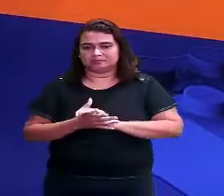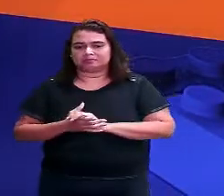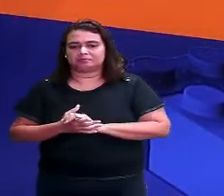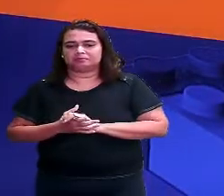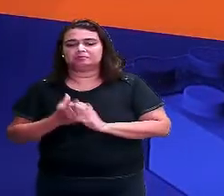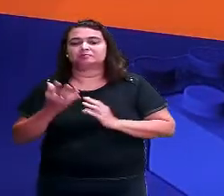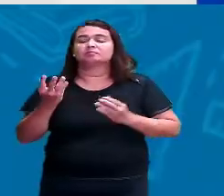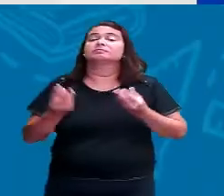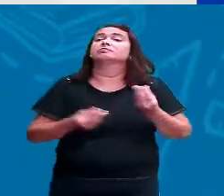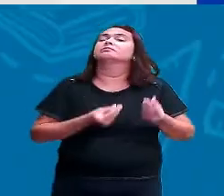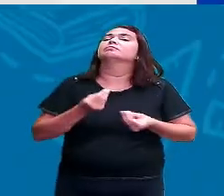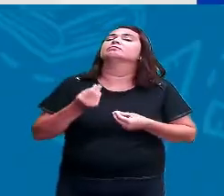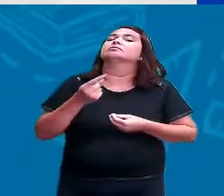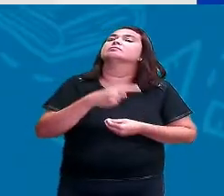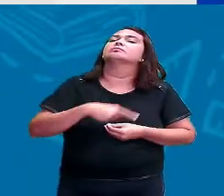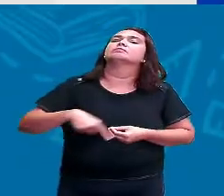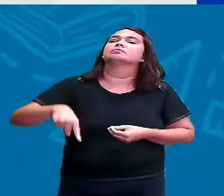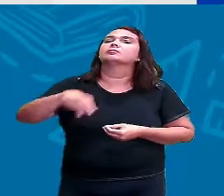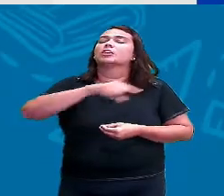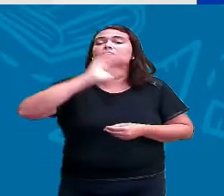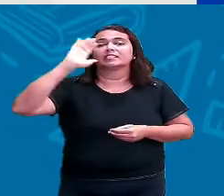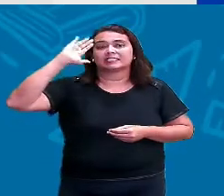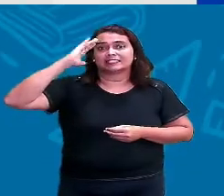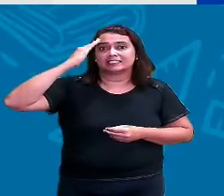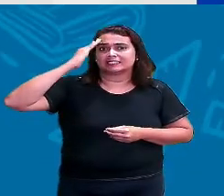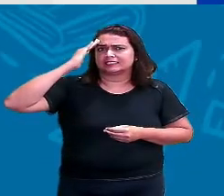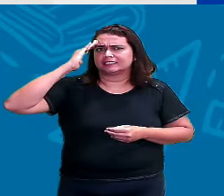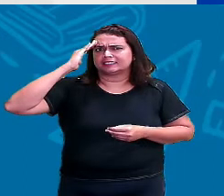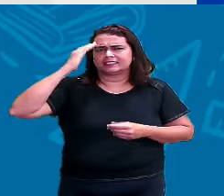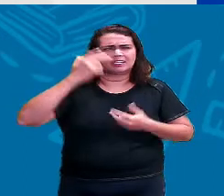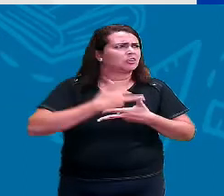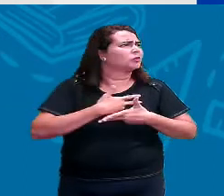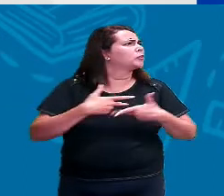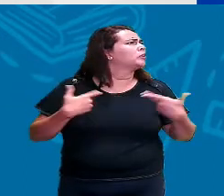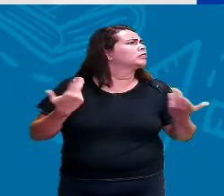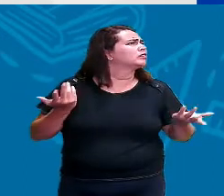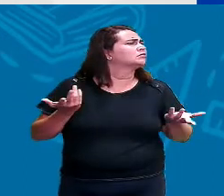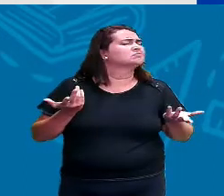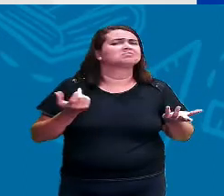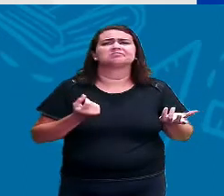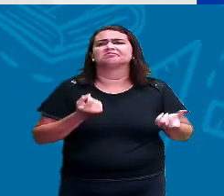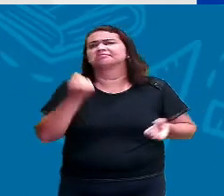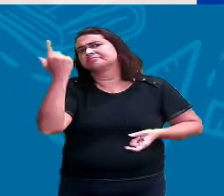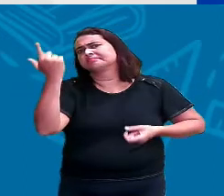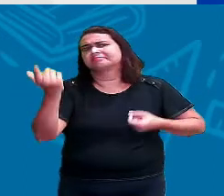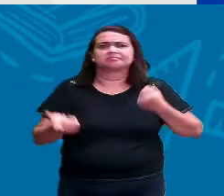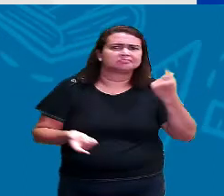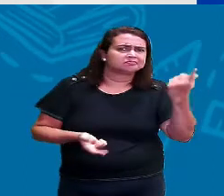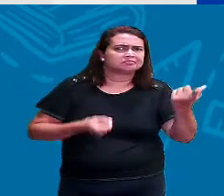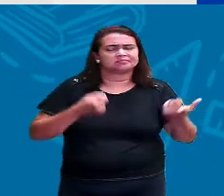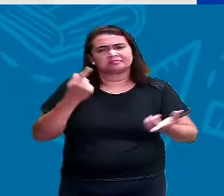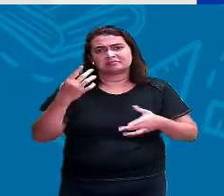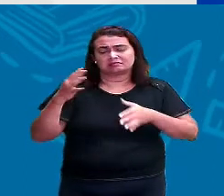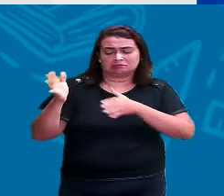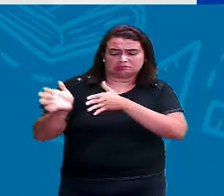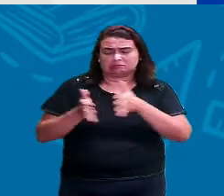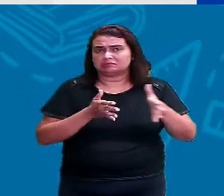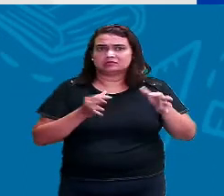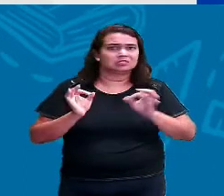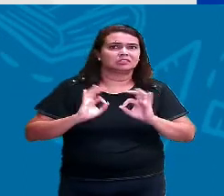uma identificação em experimentos aleatórios de eventos dependentes